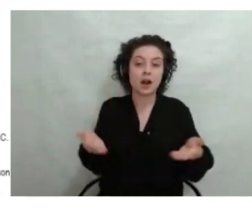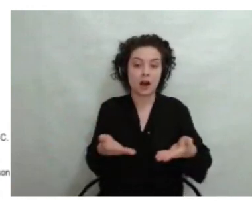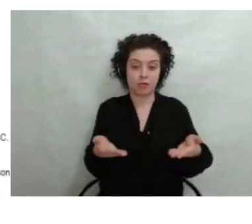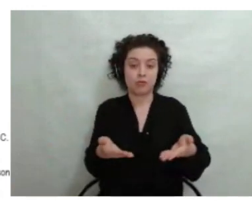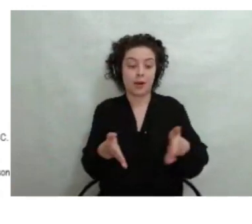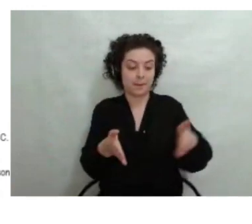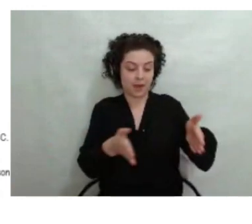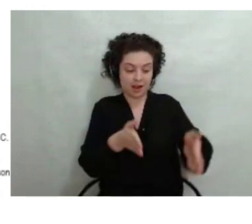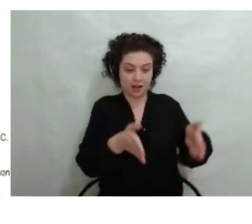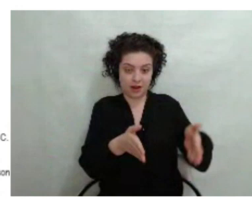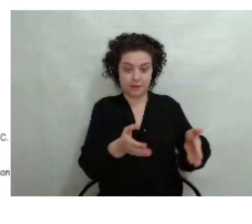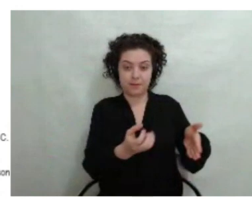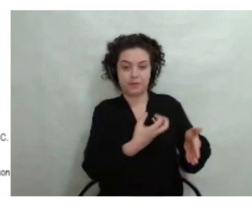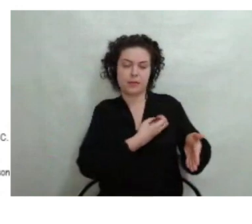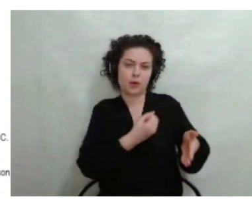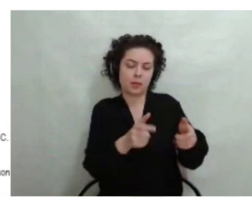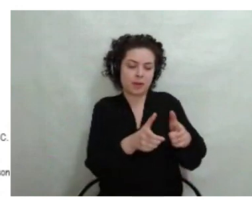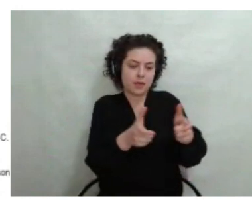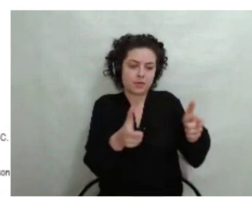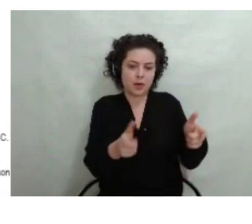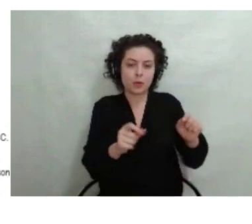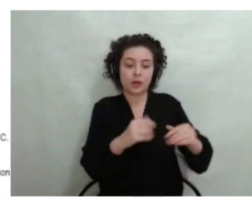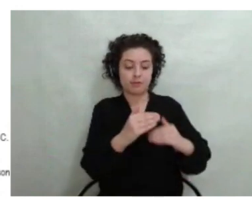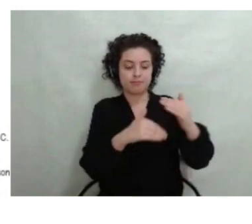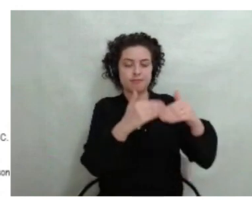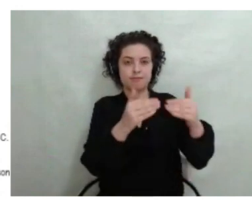número cresceu, o desenvolvimento de projetos